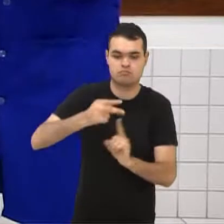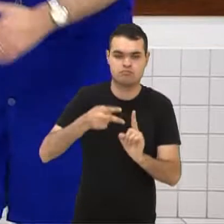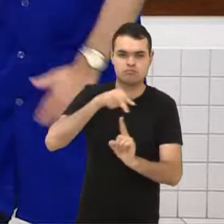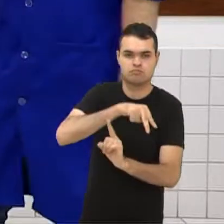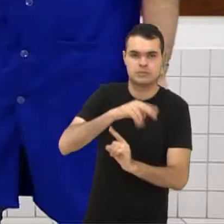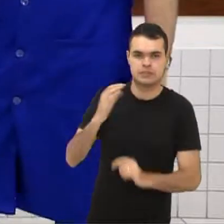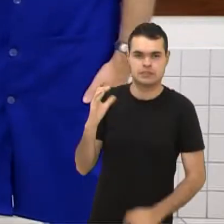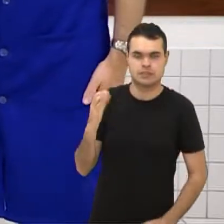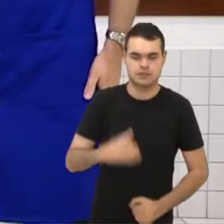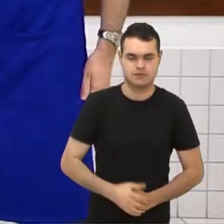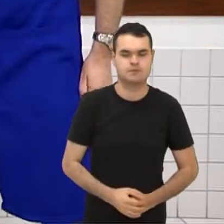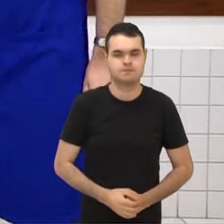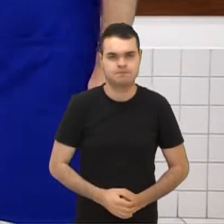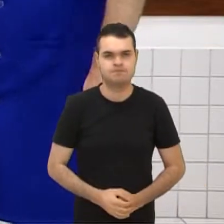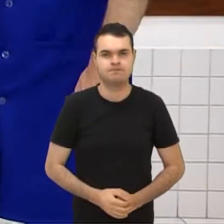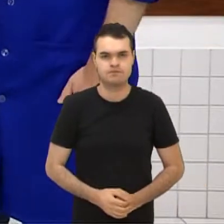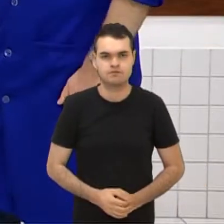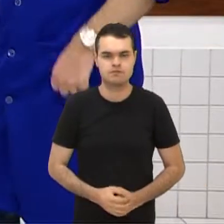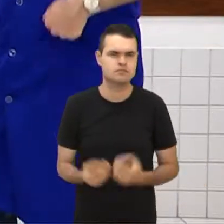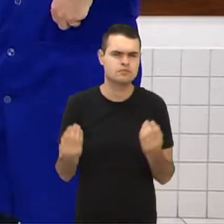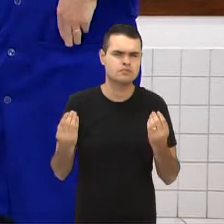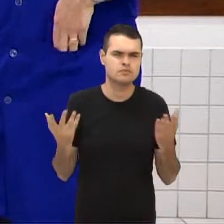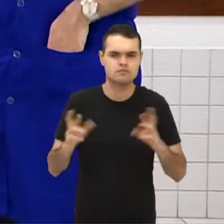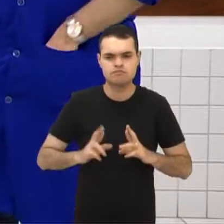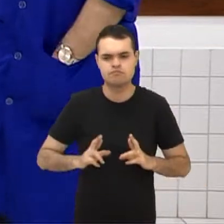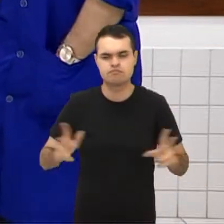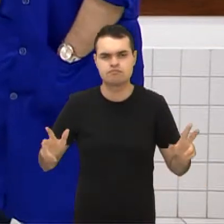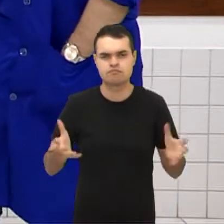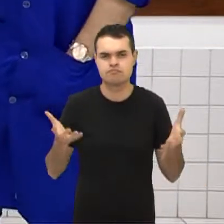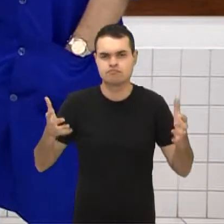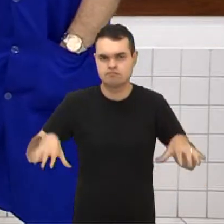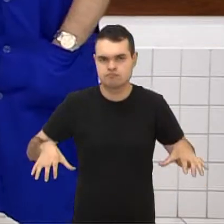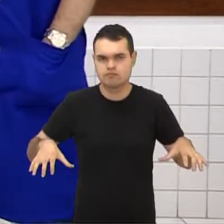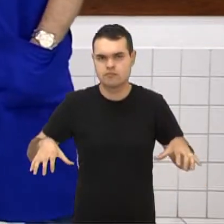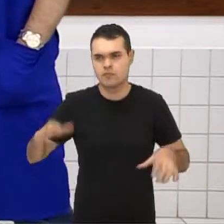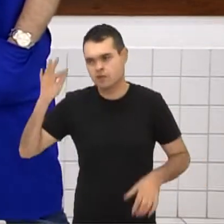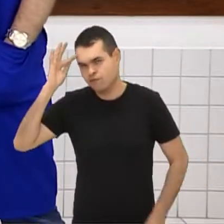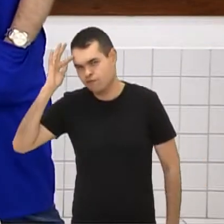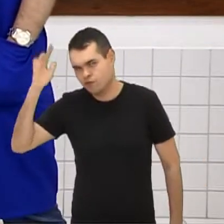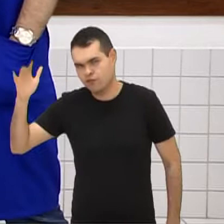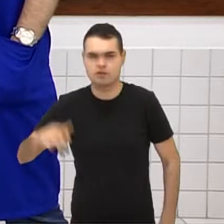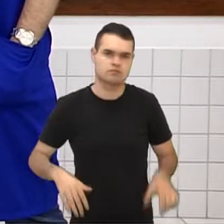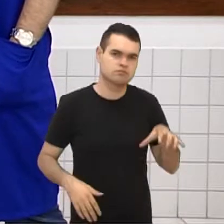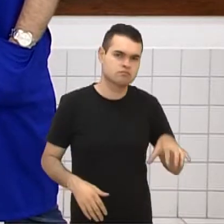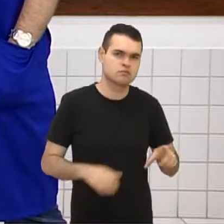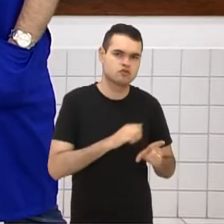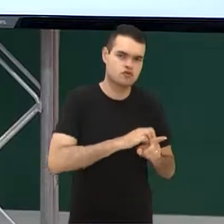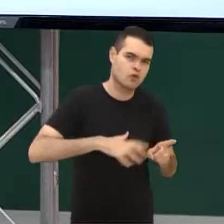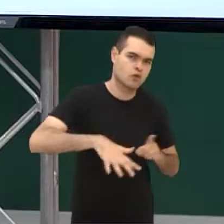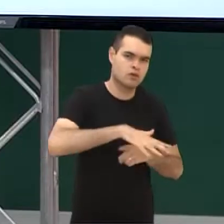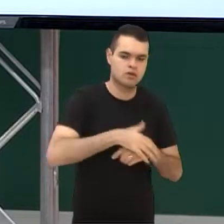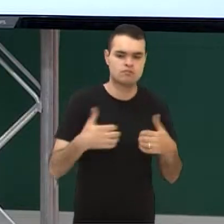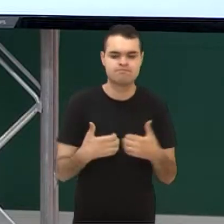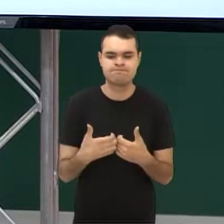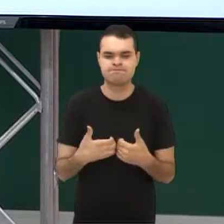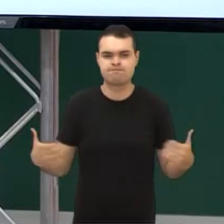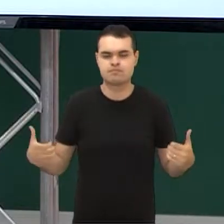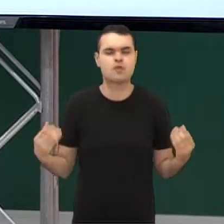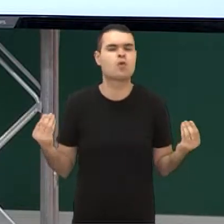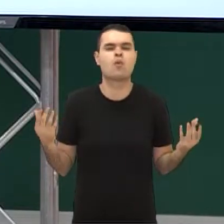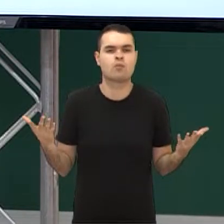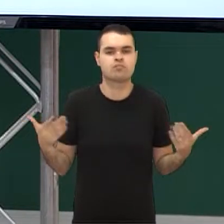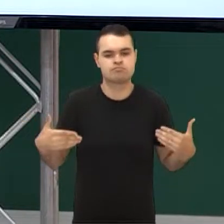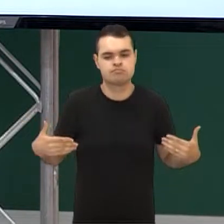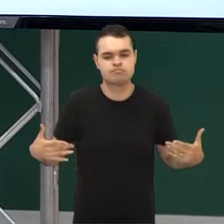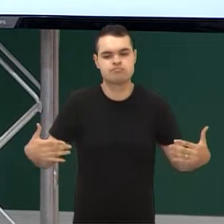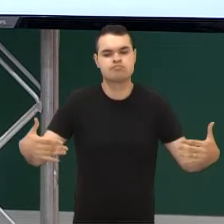científica. E aí, como a gente tem que fazer essa diferenciação entre filosofia e sociologia, a gente vai ao porquê das coisas